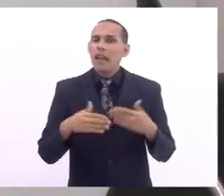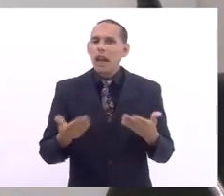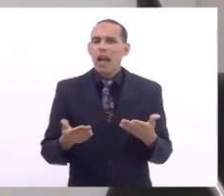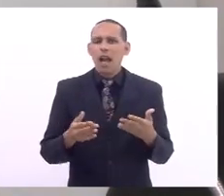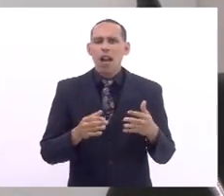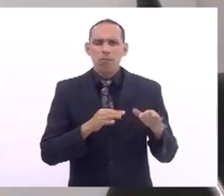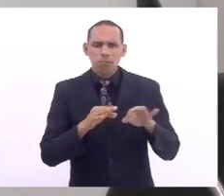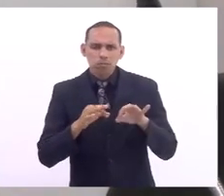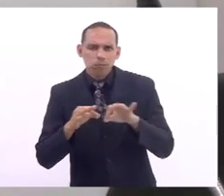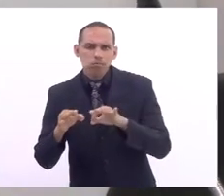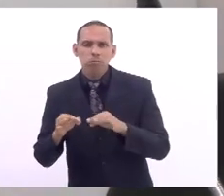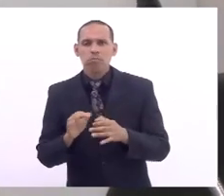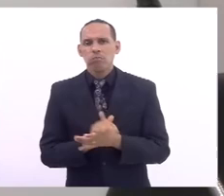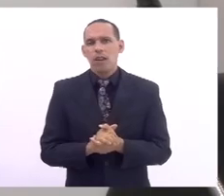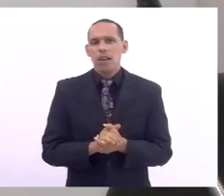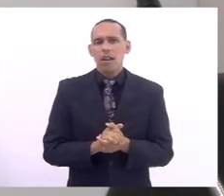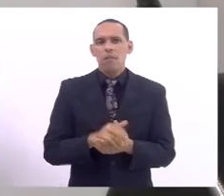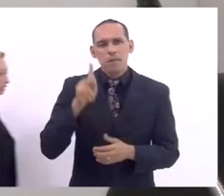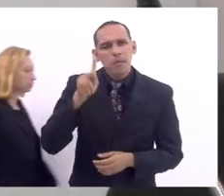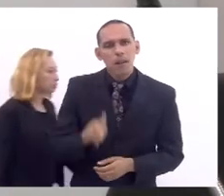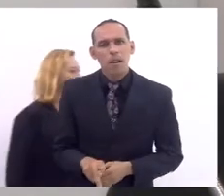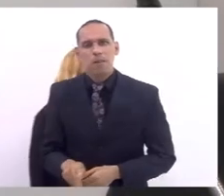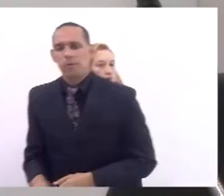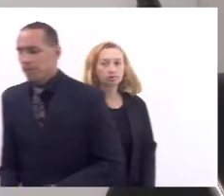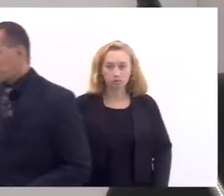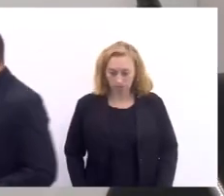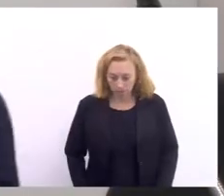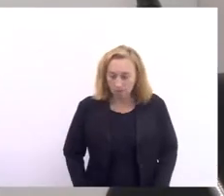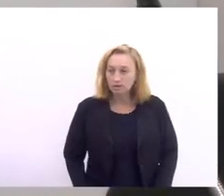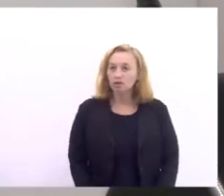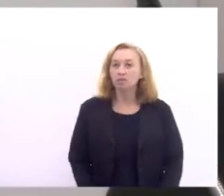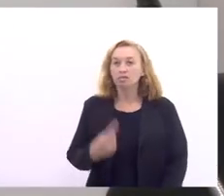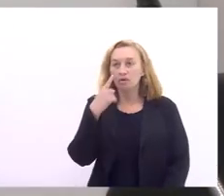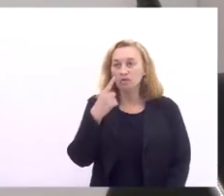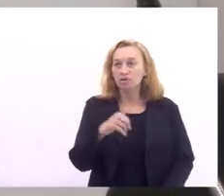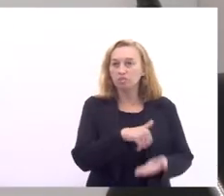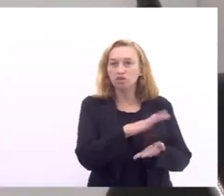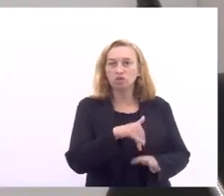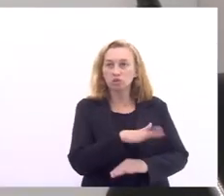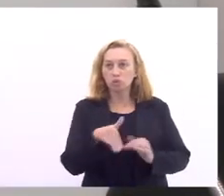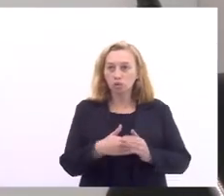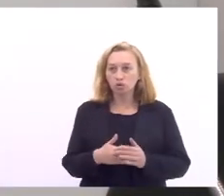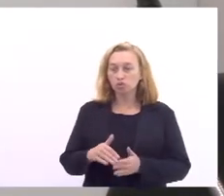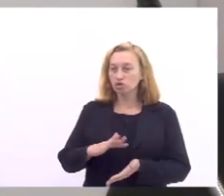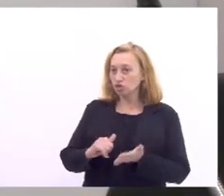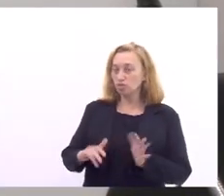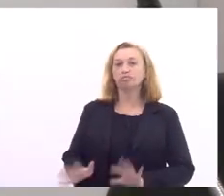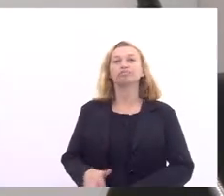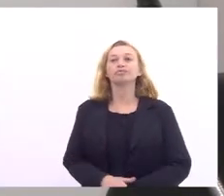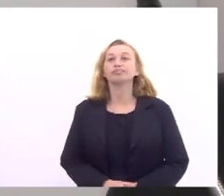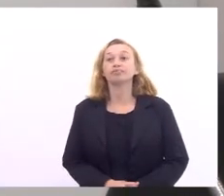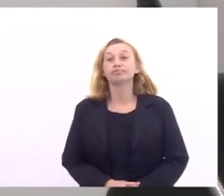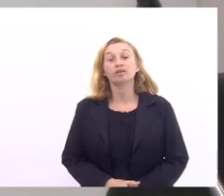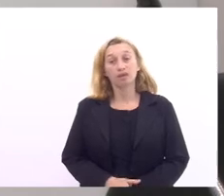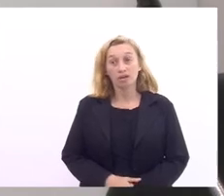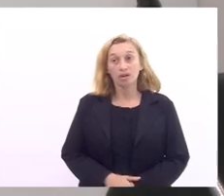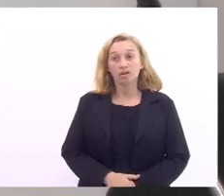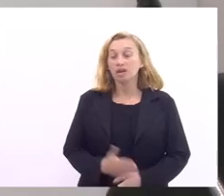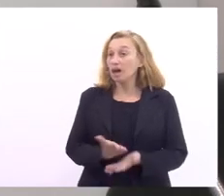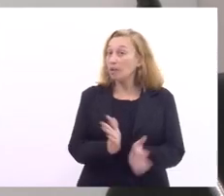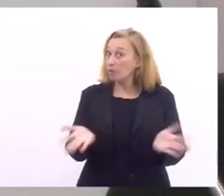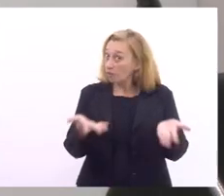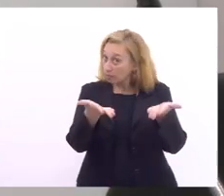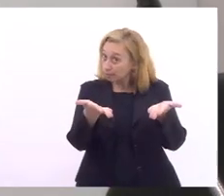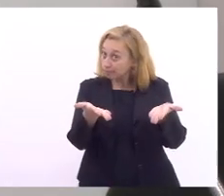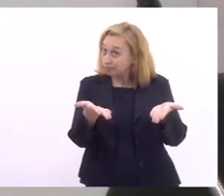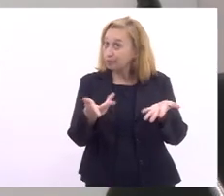se é o presidente lado que você curtiu e depois eu vi que você demitiu todo domingo eu volto eu tenho que acabou Como